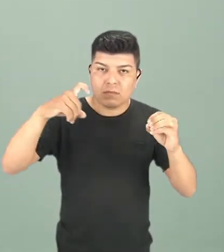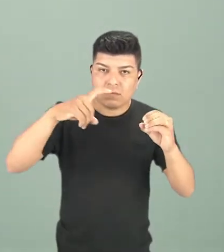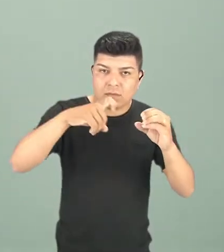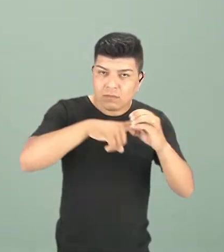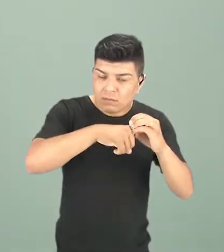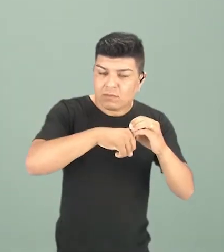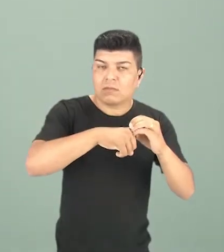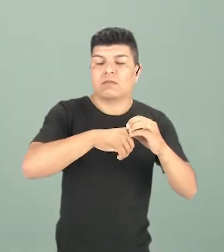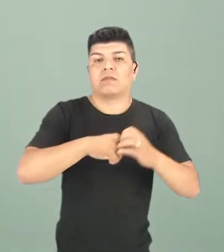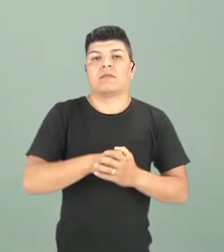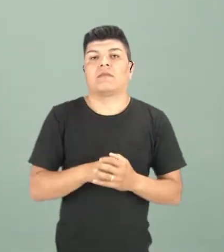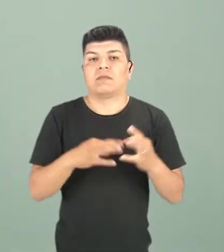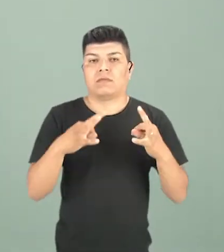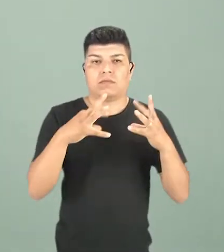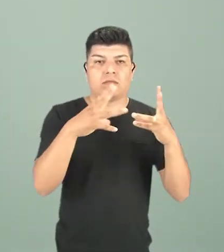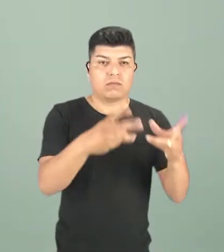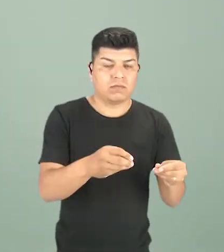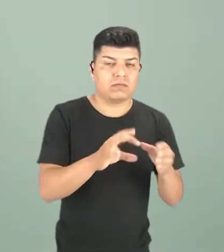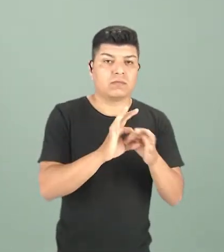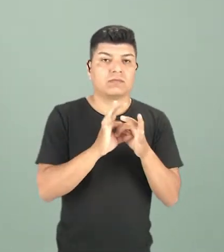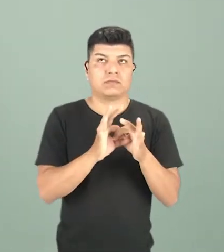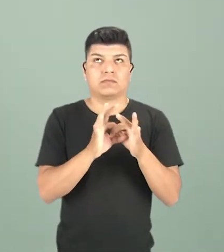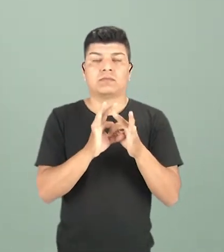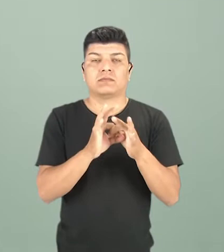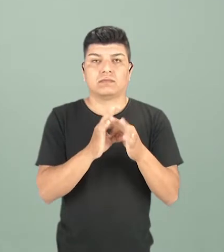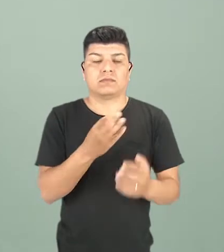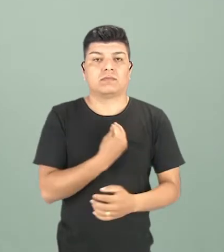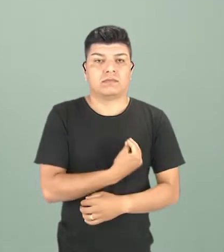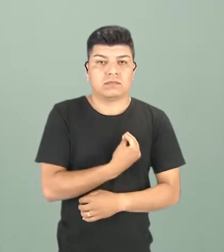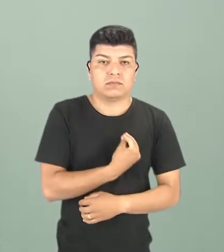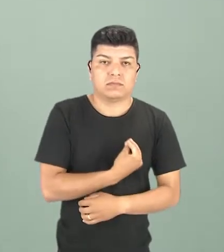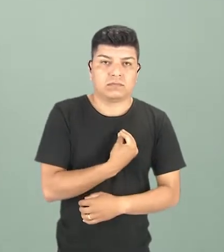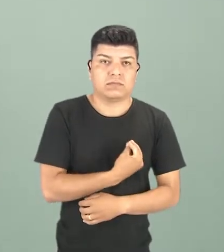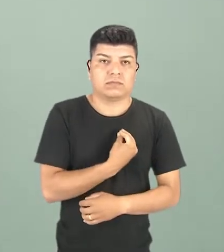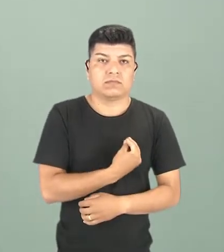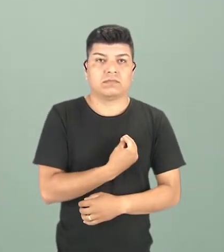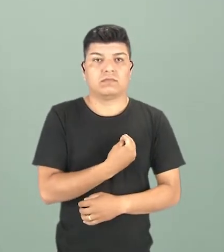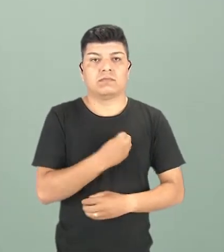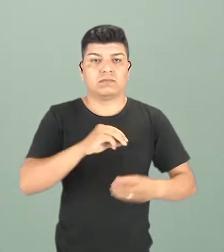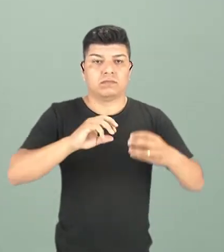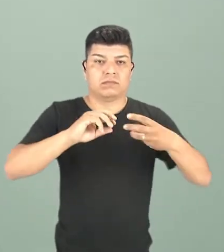associados à vida, e à célula, e à reprodução, e à genética,